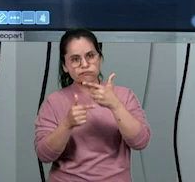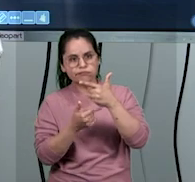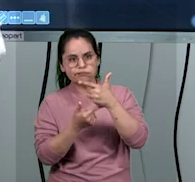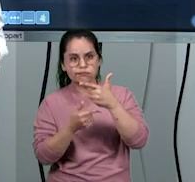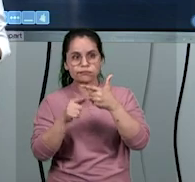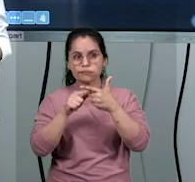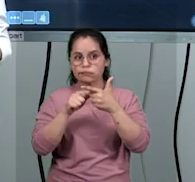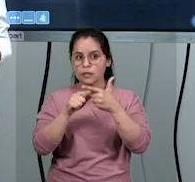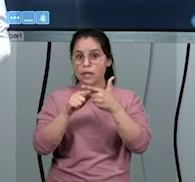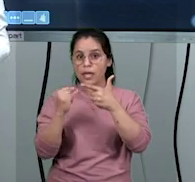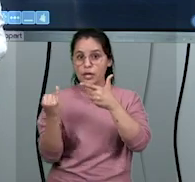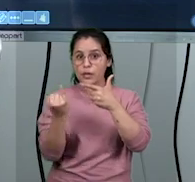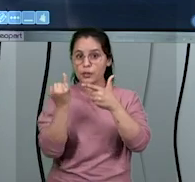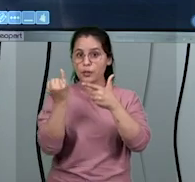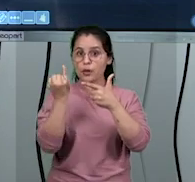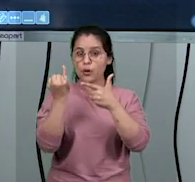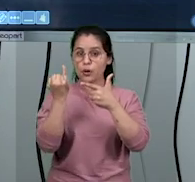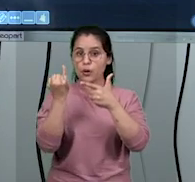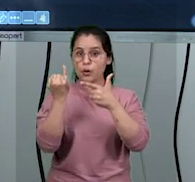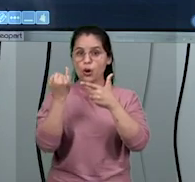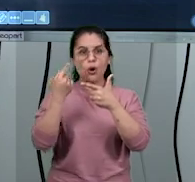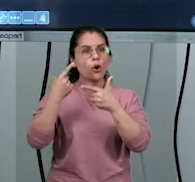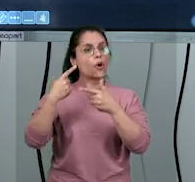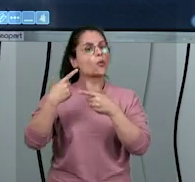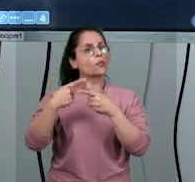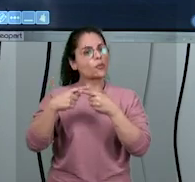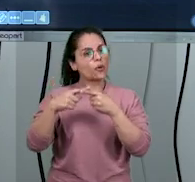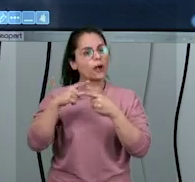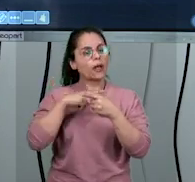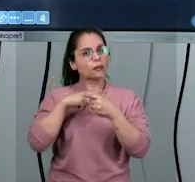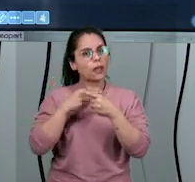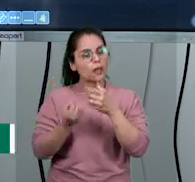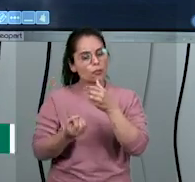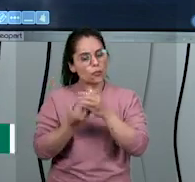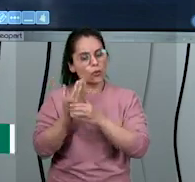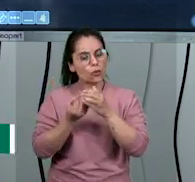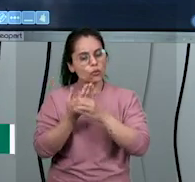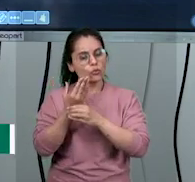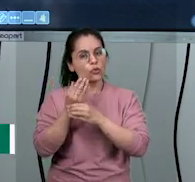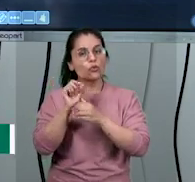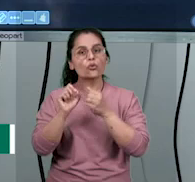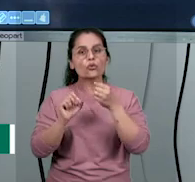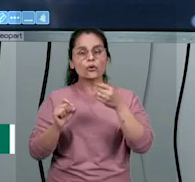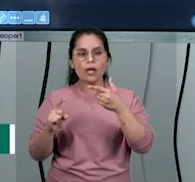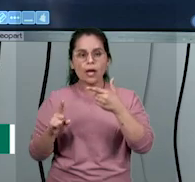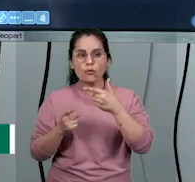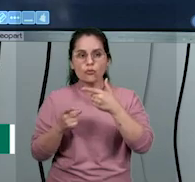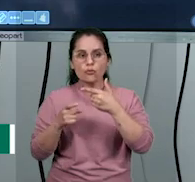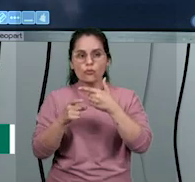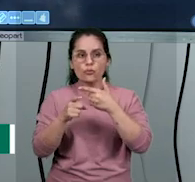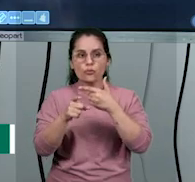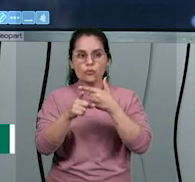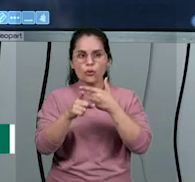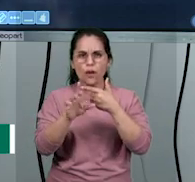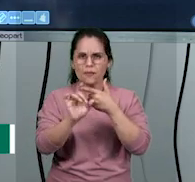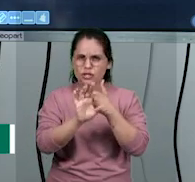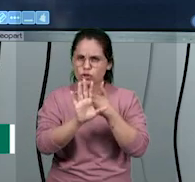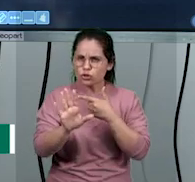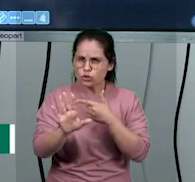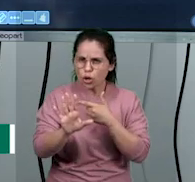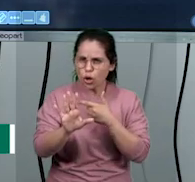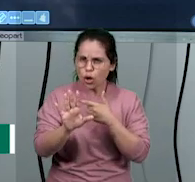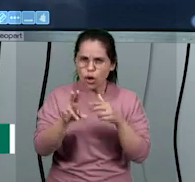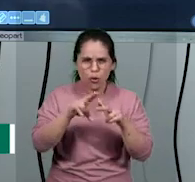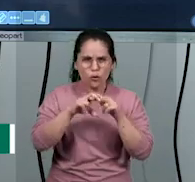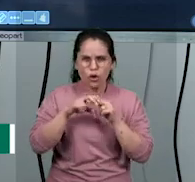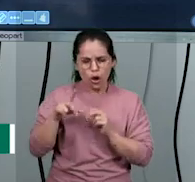são importantes por causa da produção do espermatozoide, mas eles não interferem só na